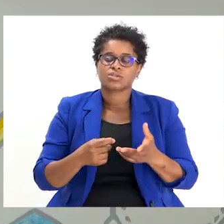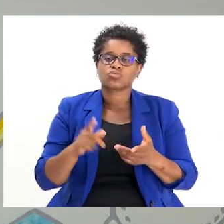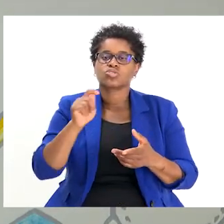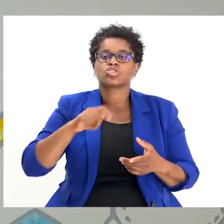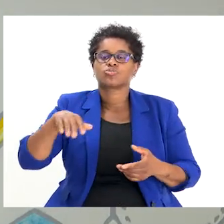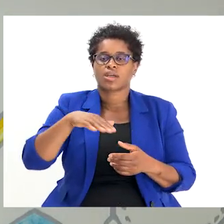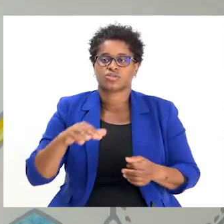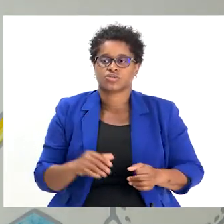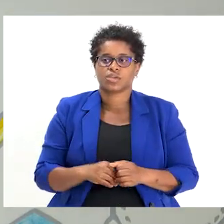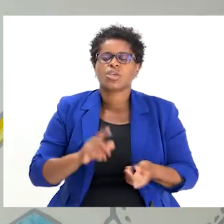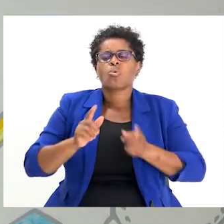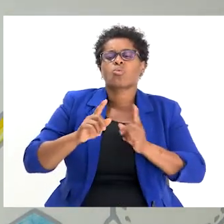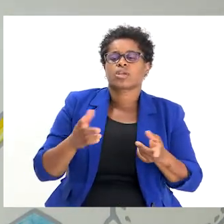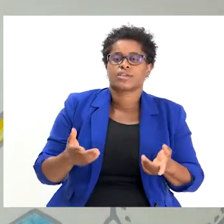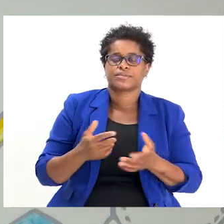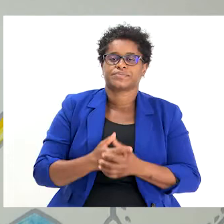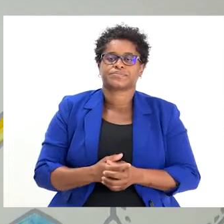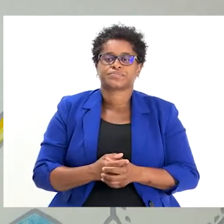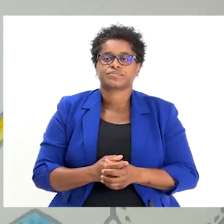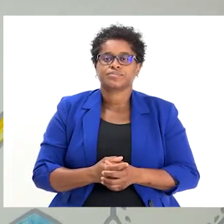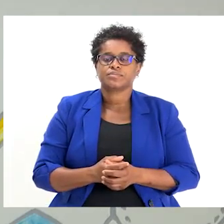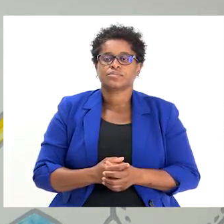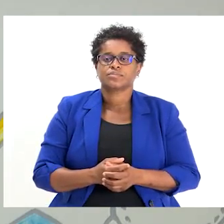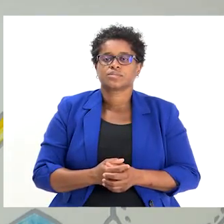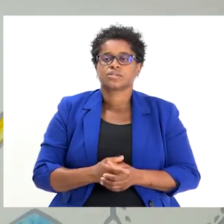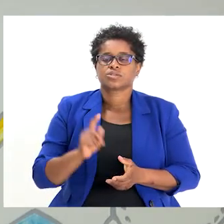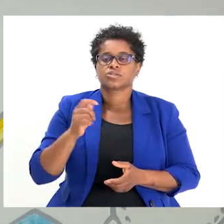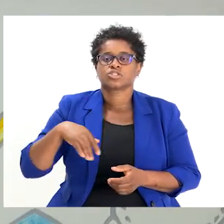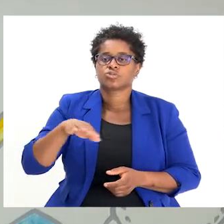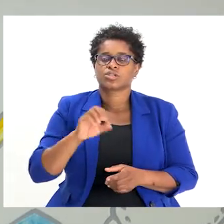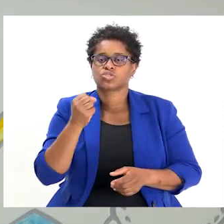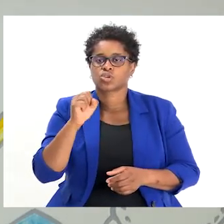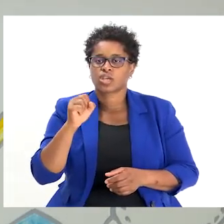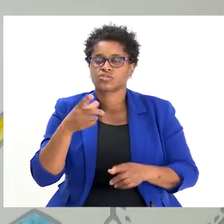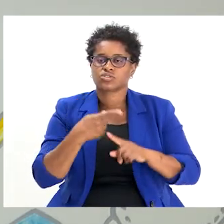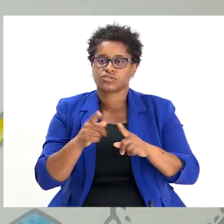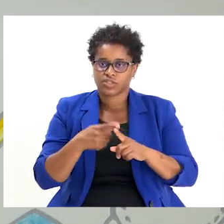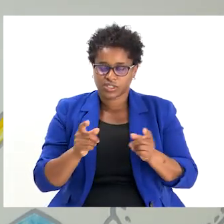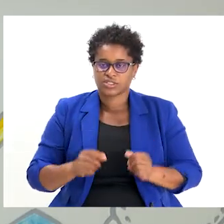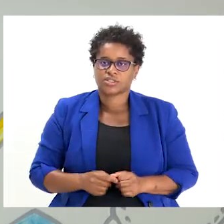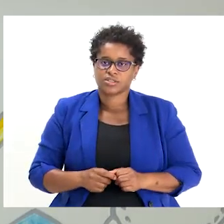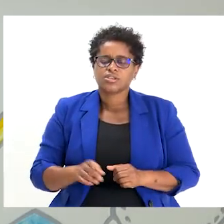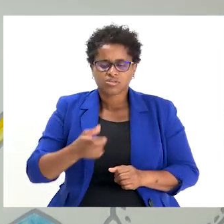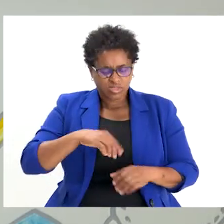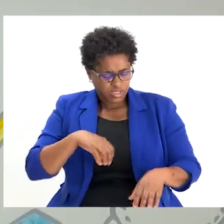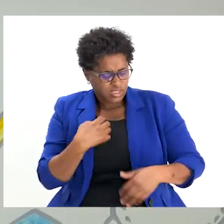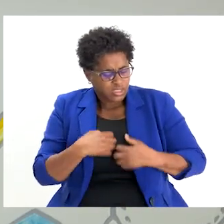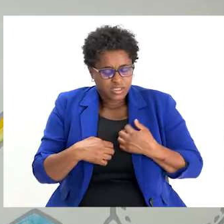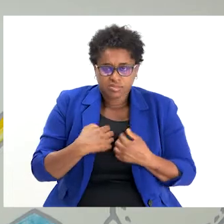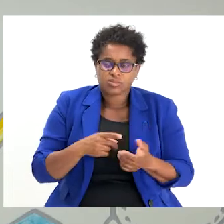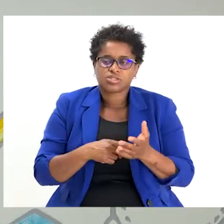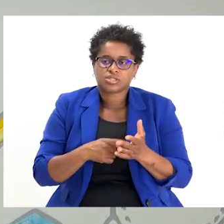espaço significa o quê? Estando em espaços geográficos diferentes, sentimos